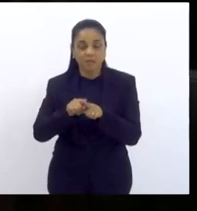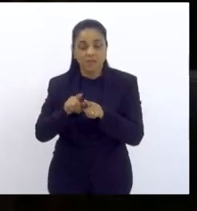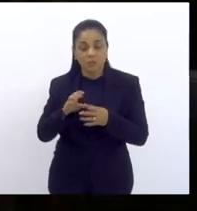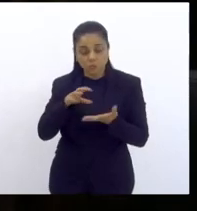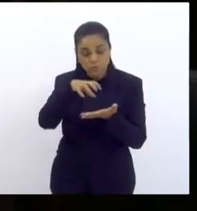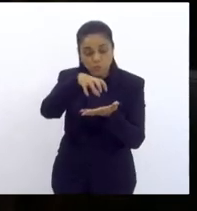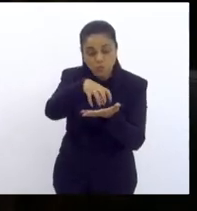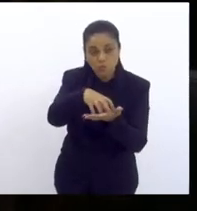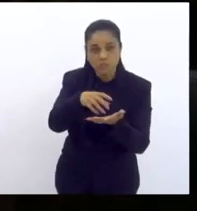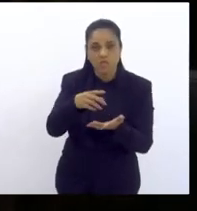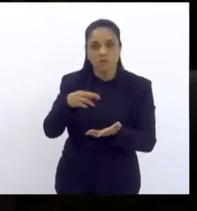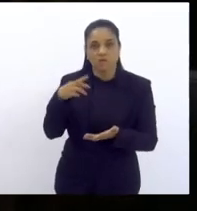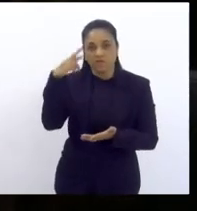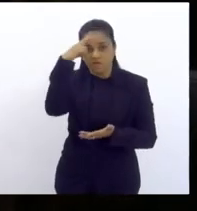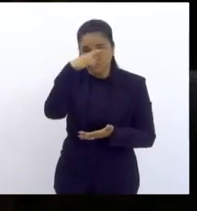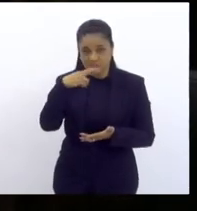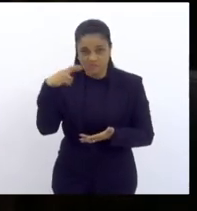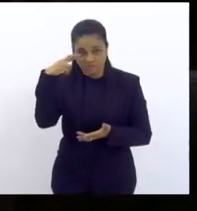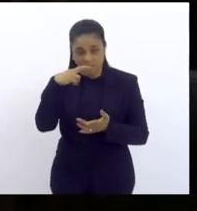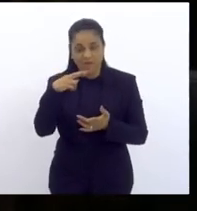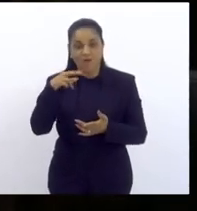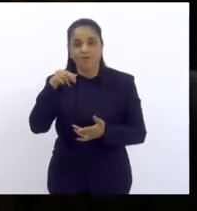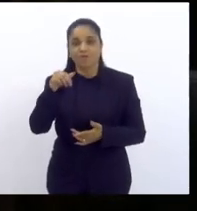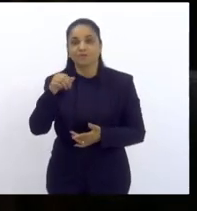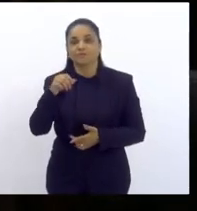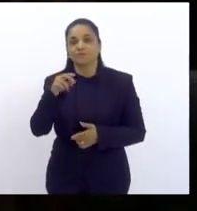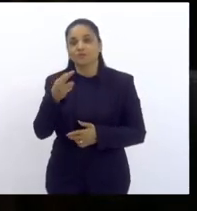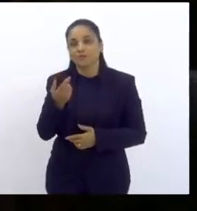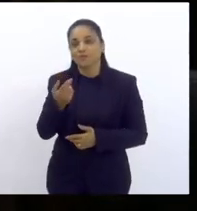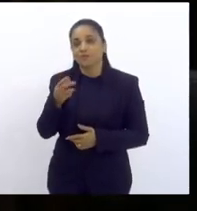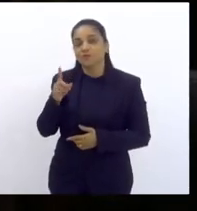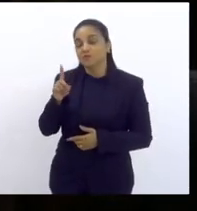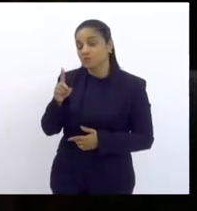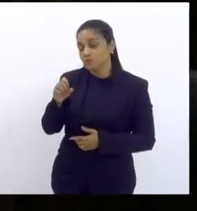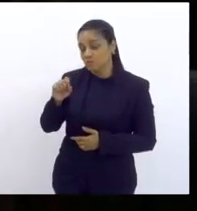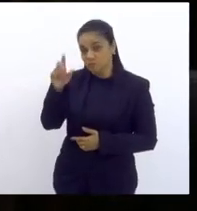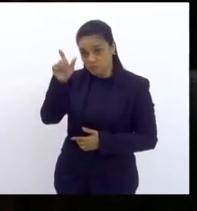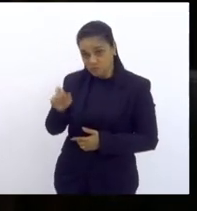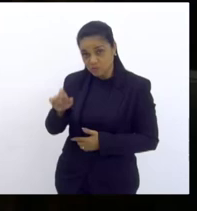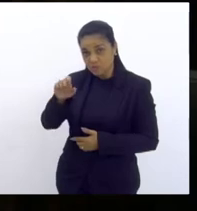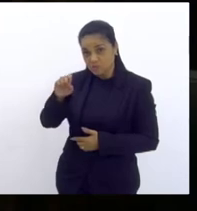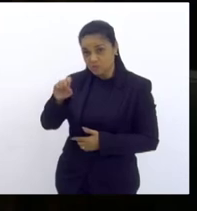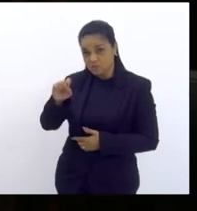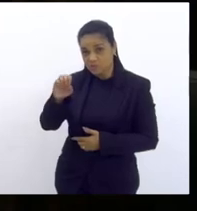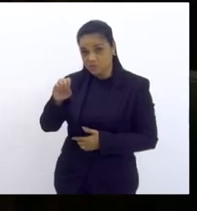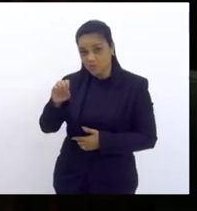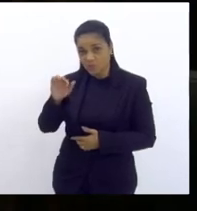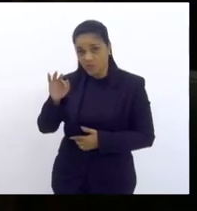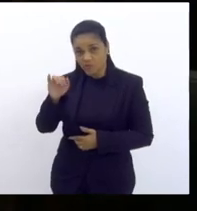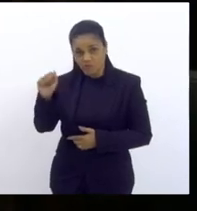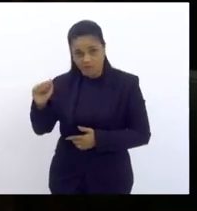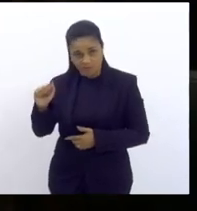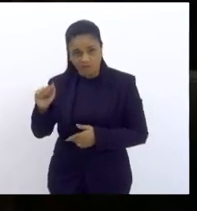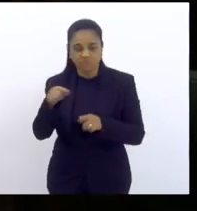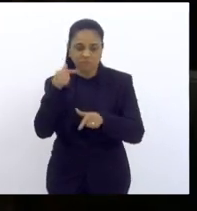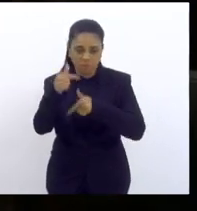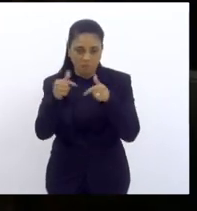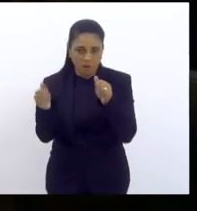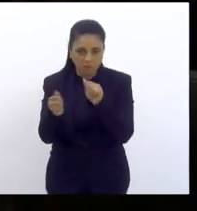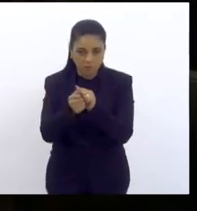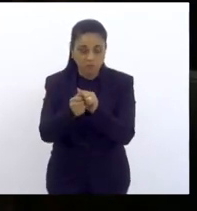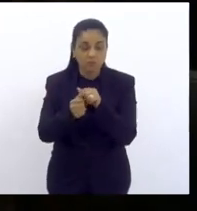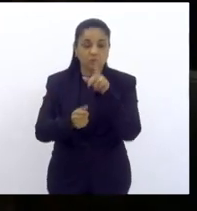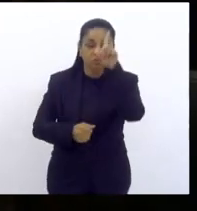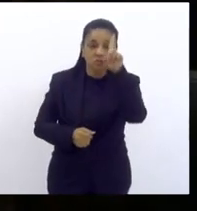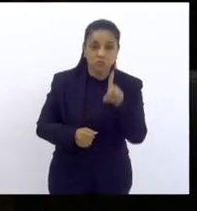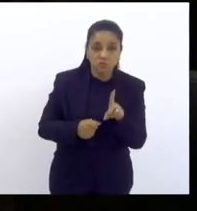fiscal para Sofia que tá agora também bem perto da gente e nossa diretora social